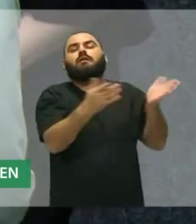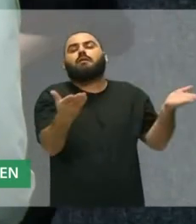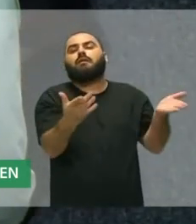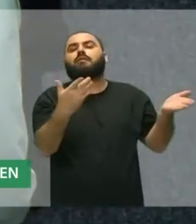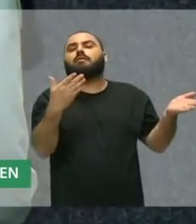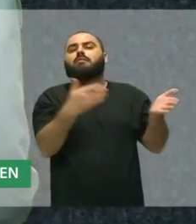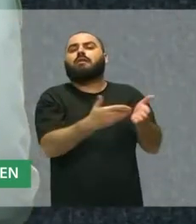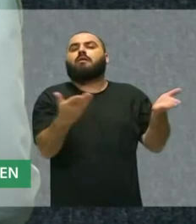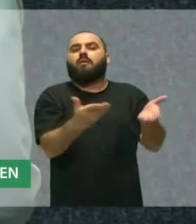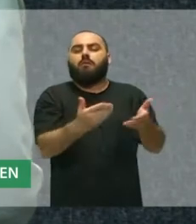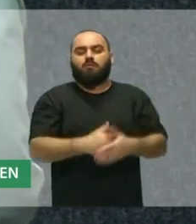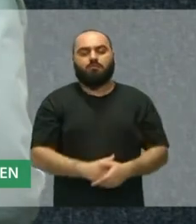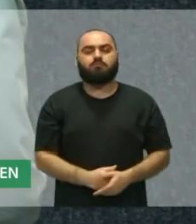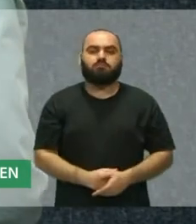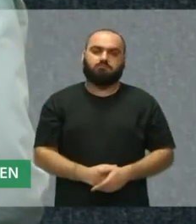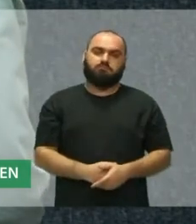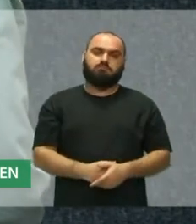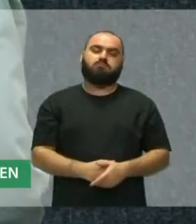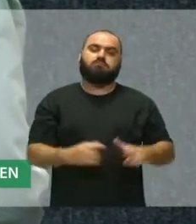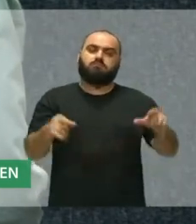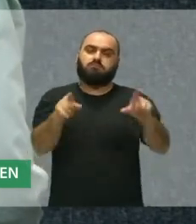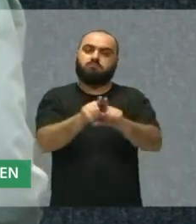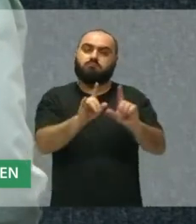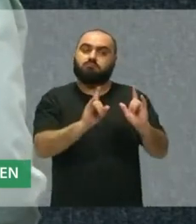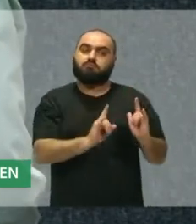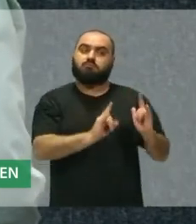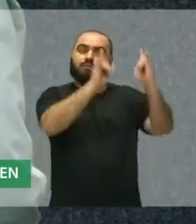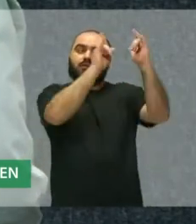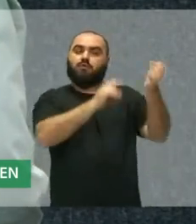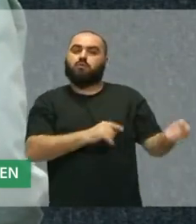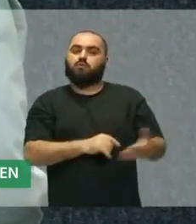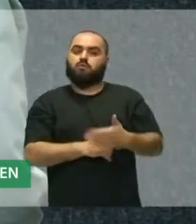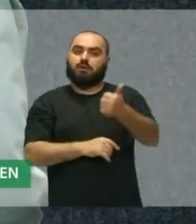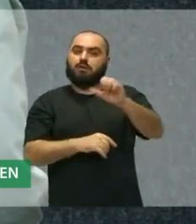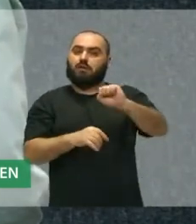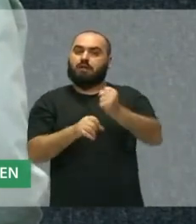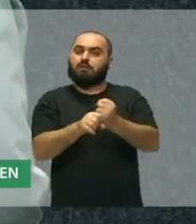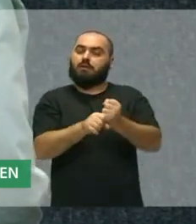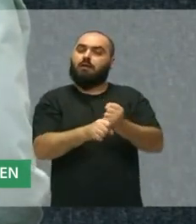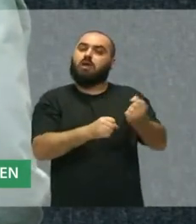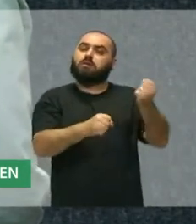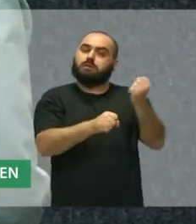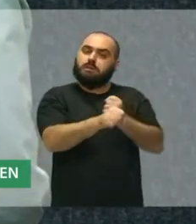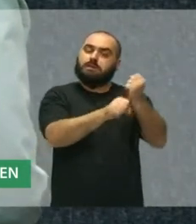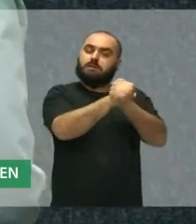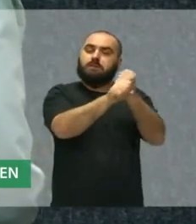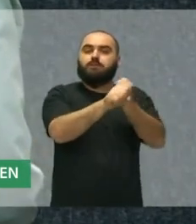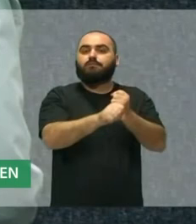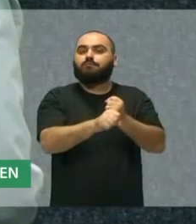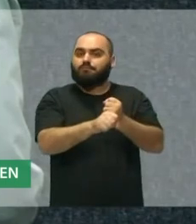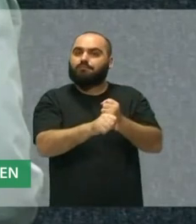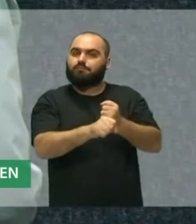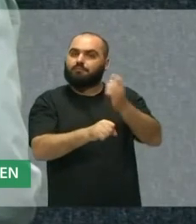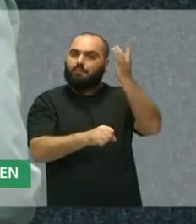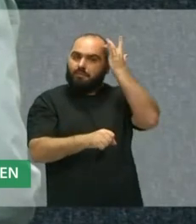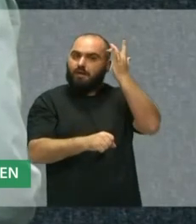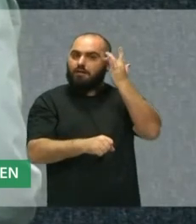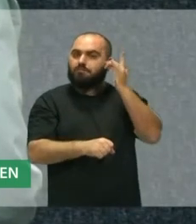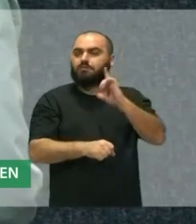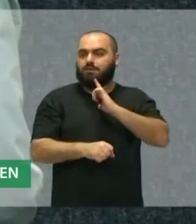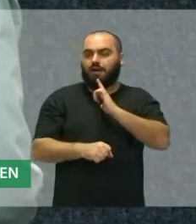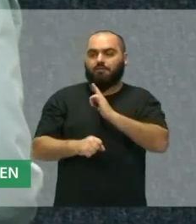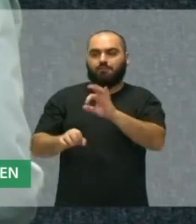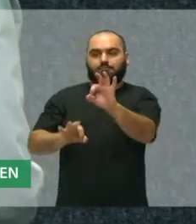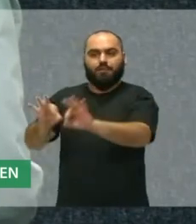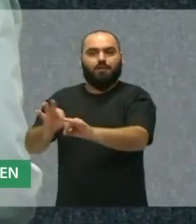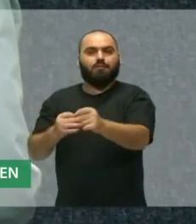seus esclarecimentos também sobre a questão do prédio novo, são 10 anos de construção. Então, acredita-se que foi feito um business plan, foi feito